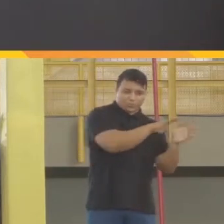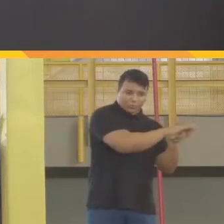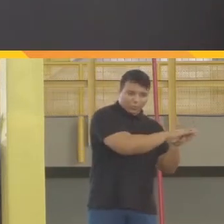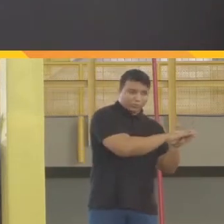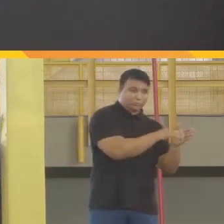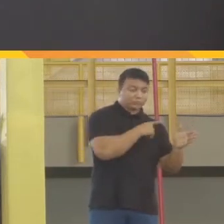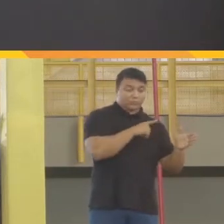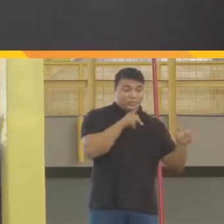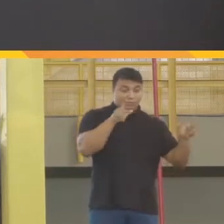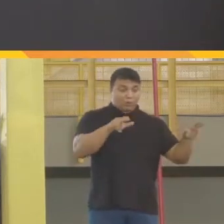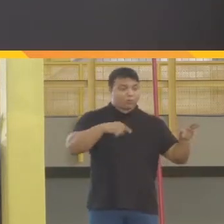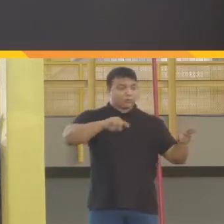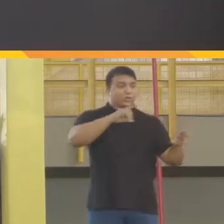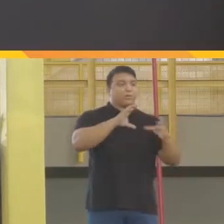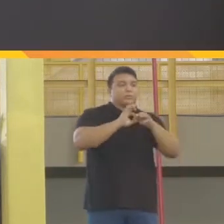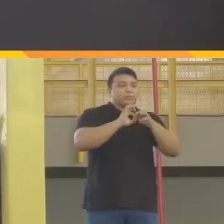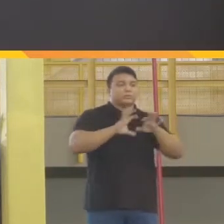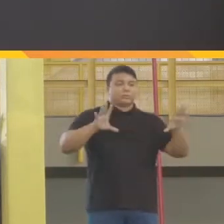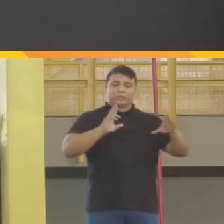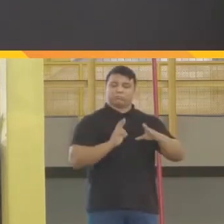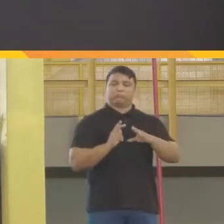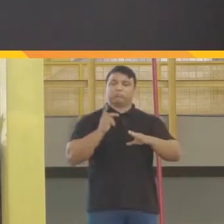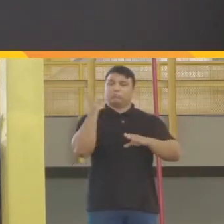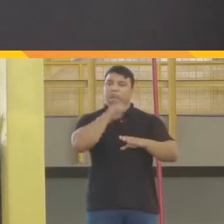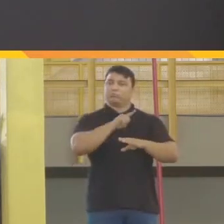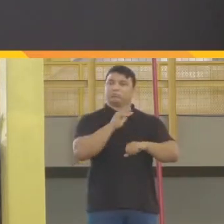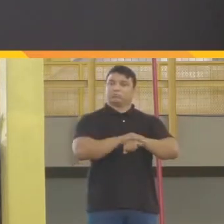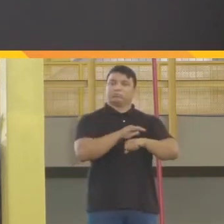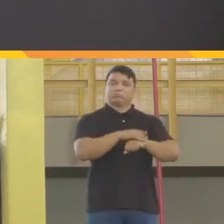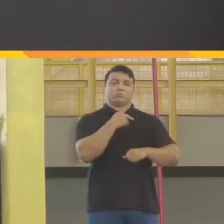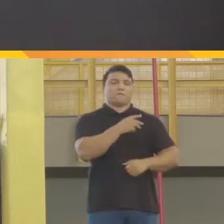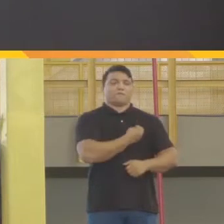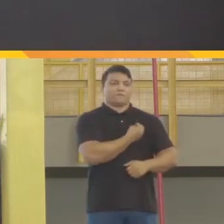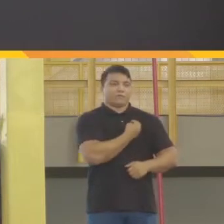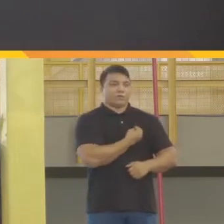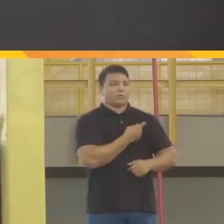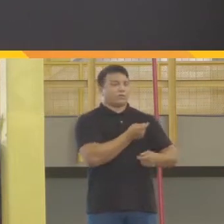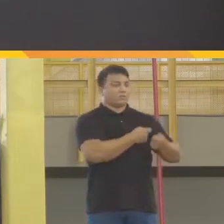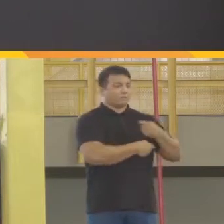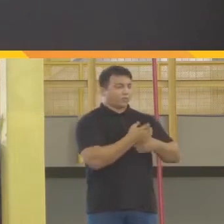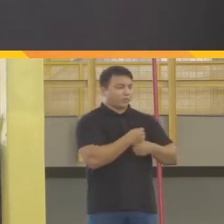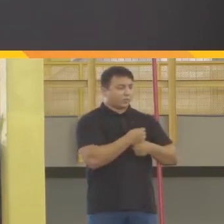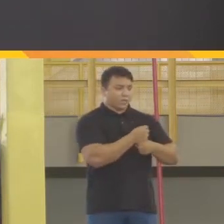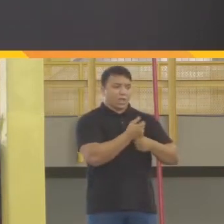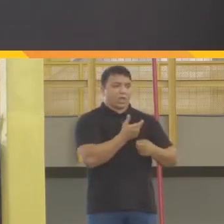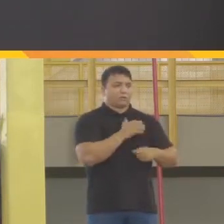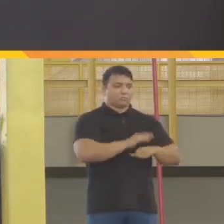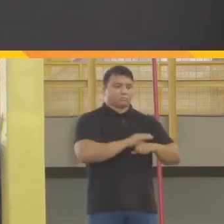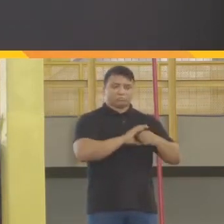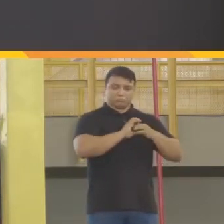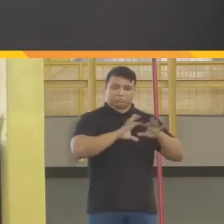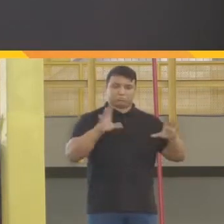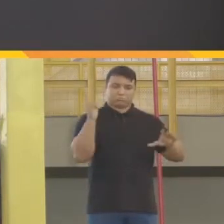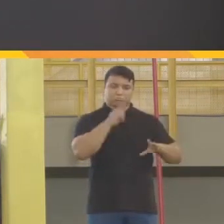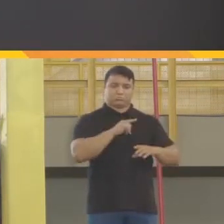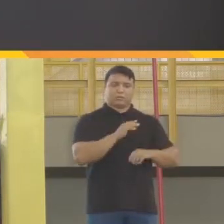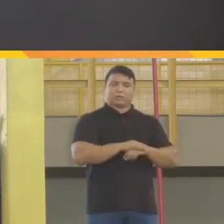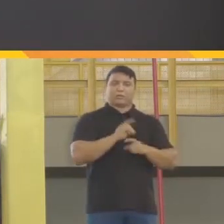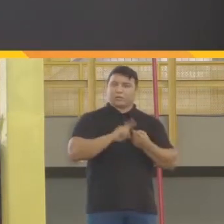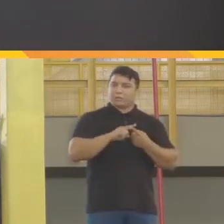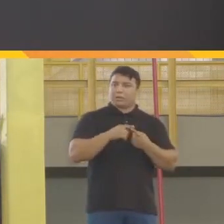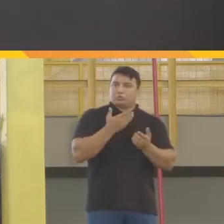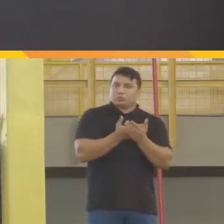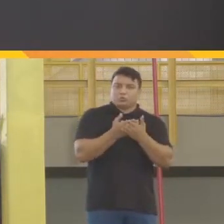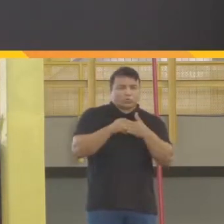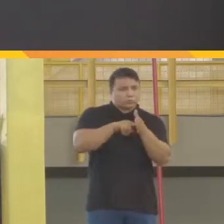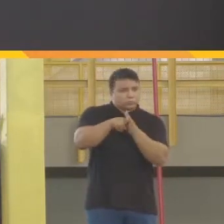para a independência sua. Independência da sua vida, sua independência financeira, sua independência